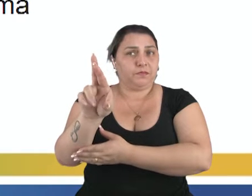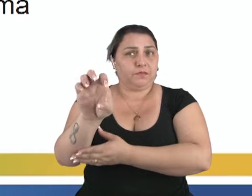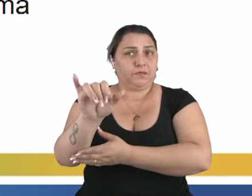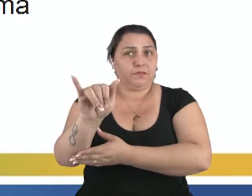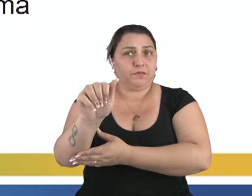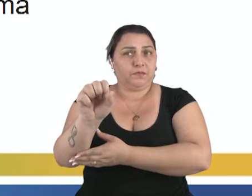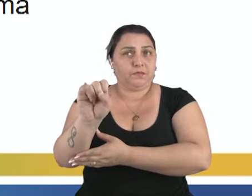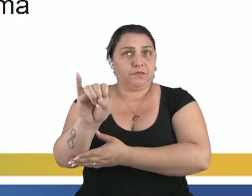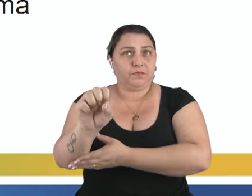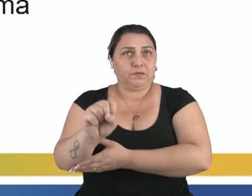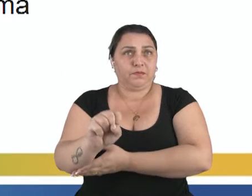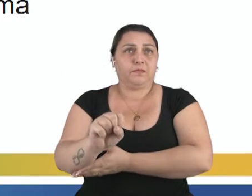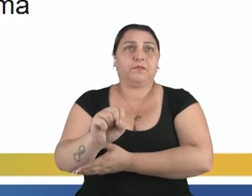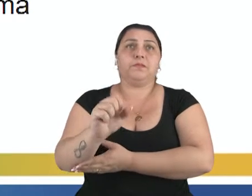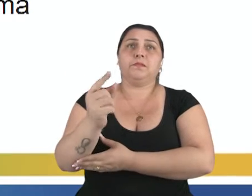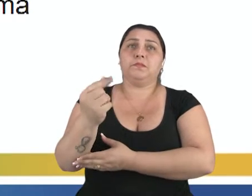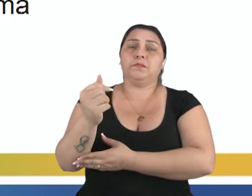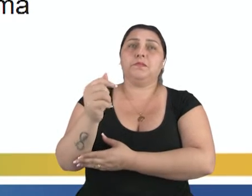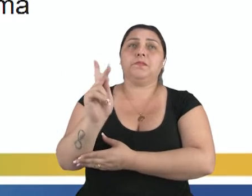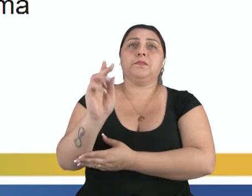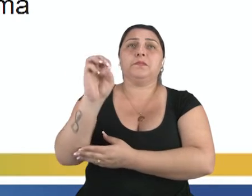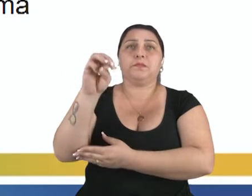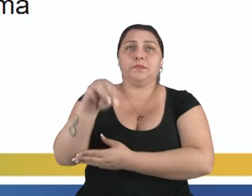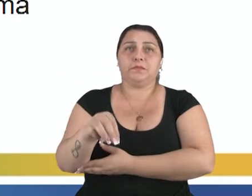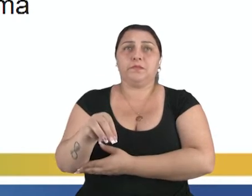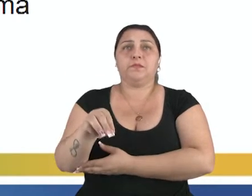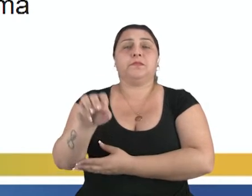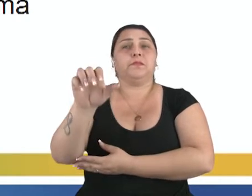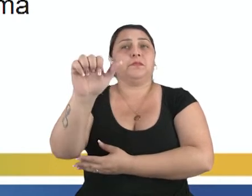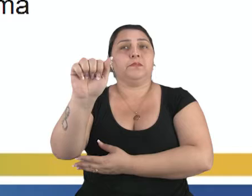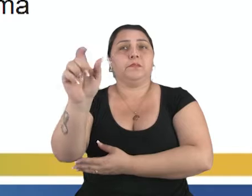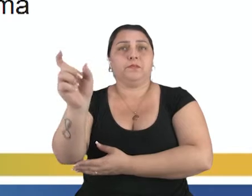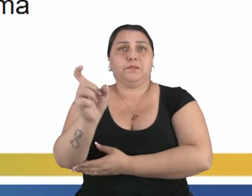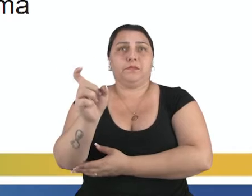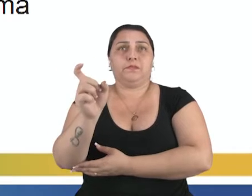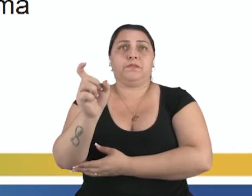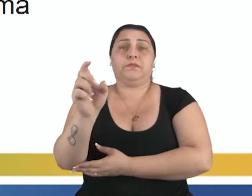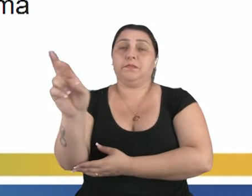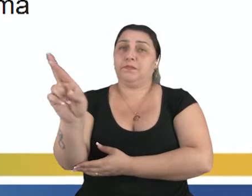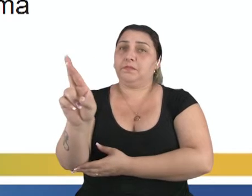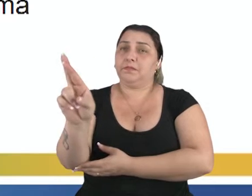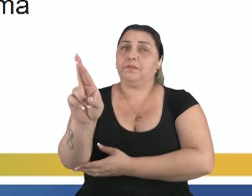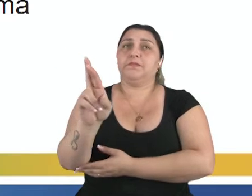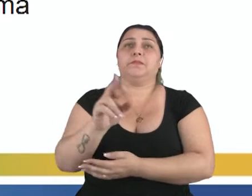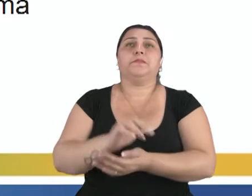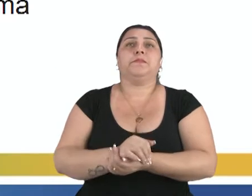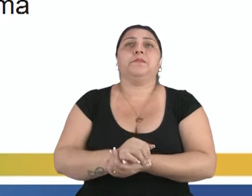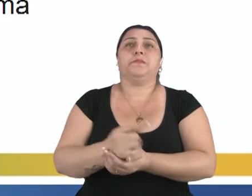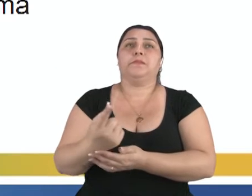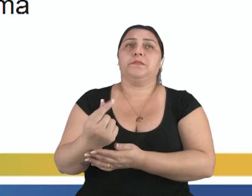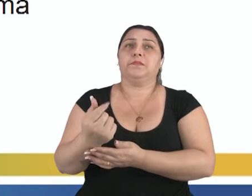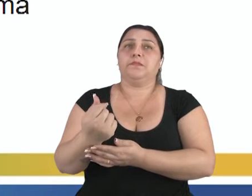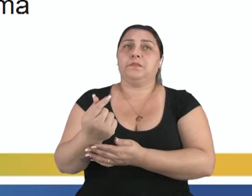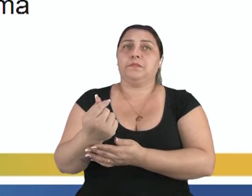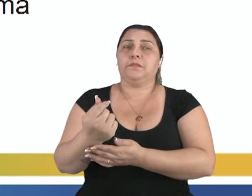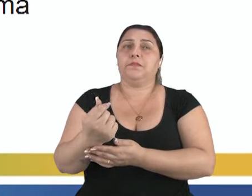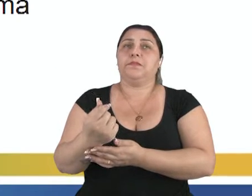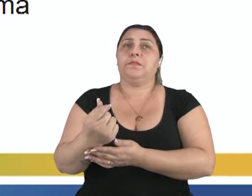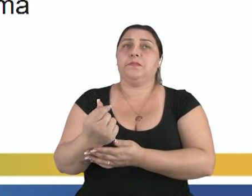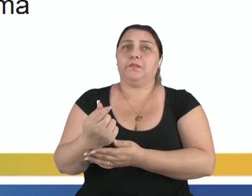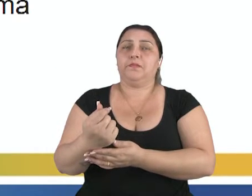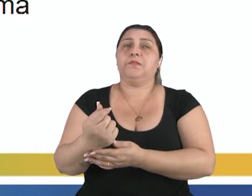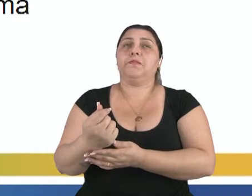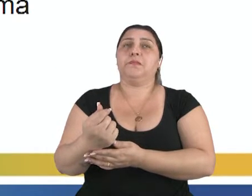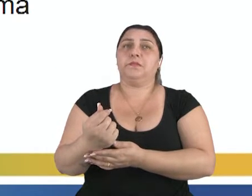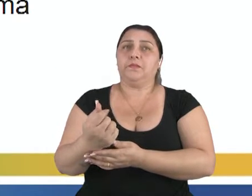rodado A reais, então o preço de uma corrida de X quilômetros seria dado em reais.